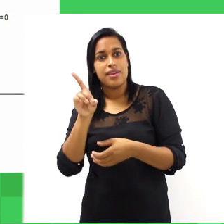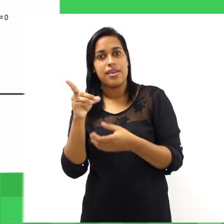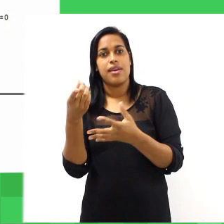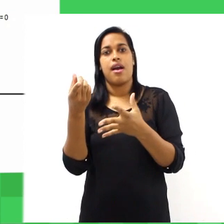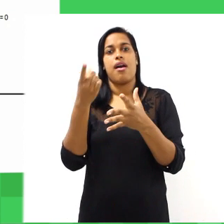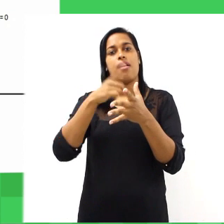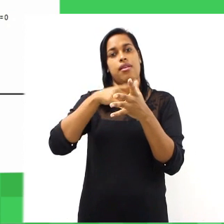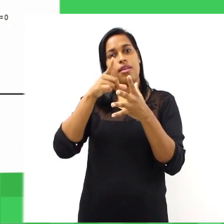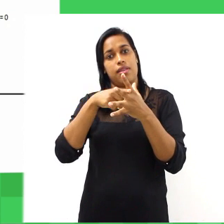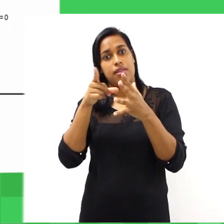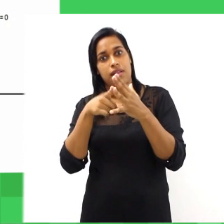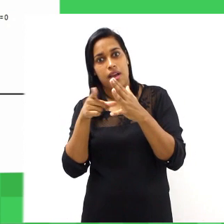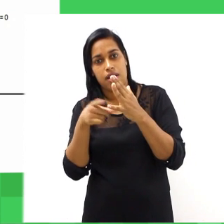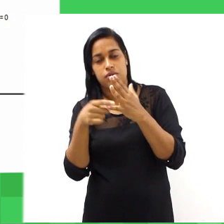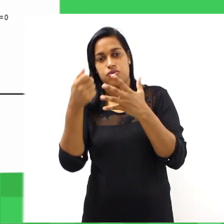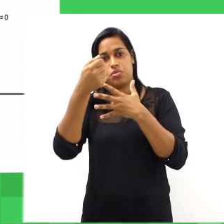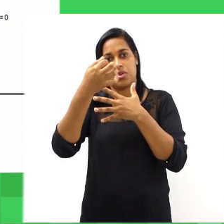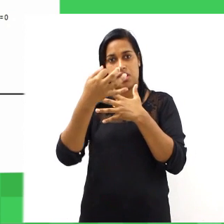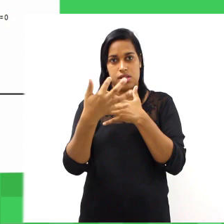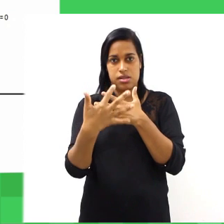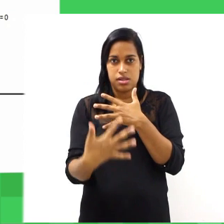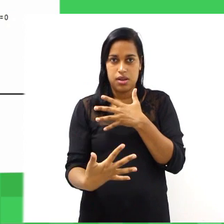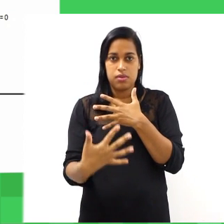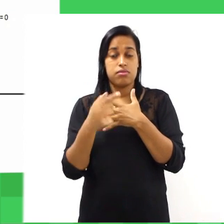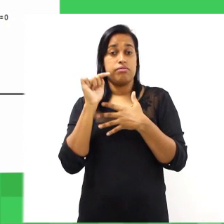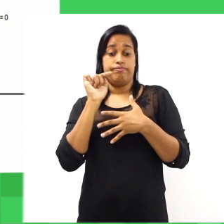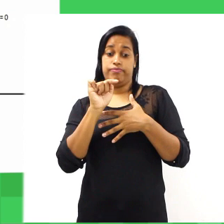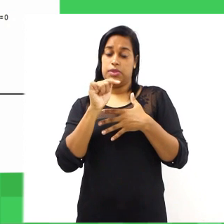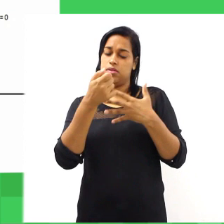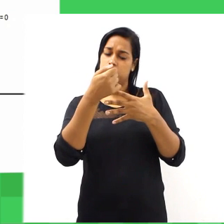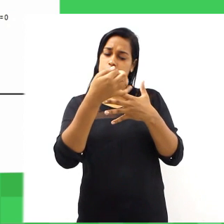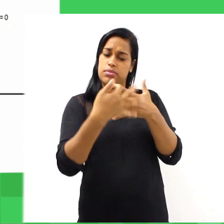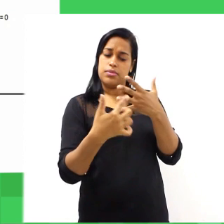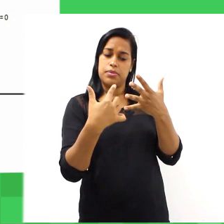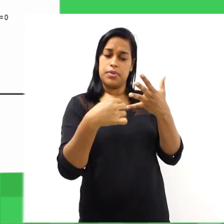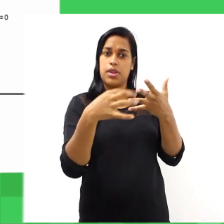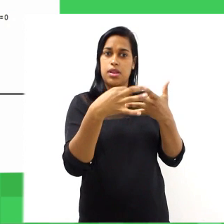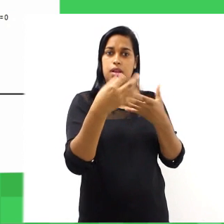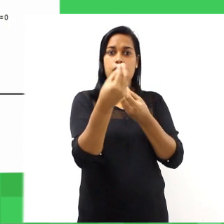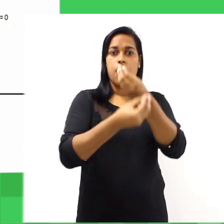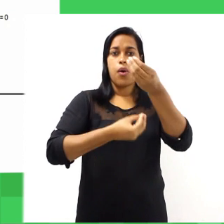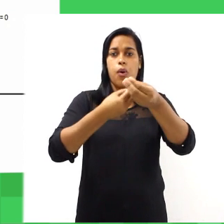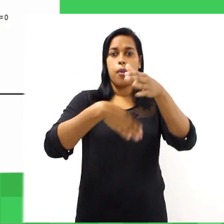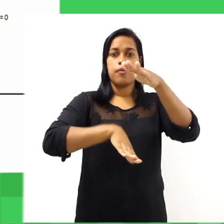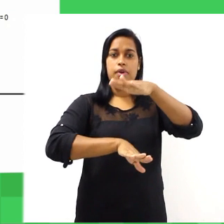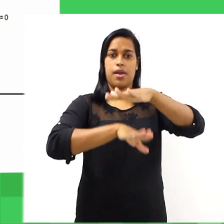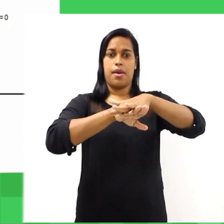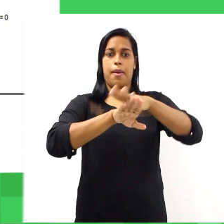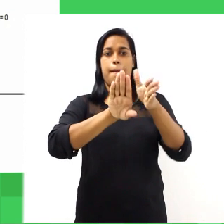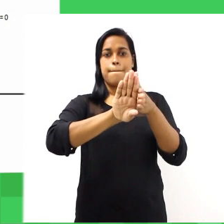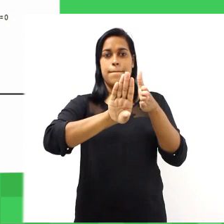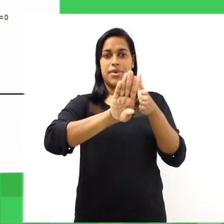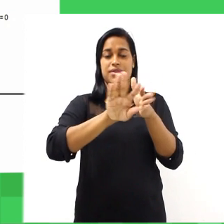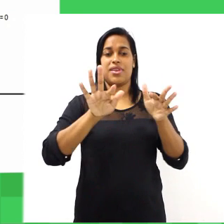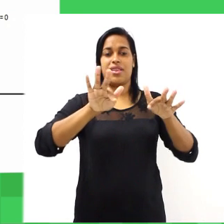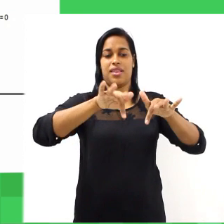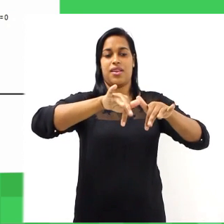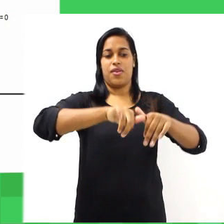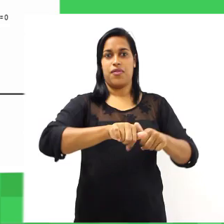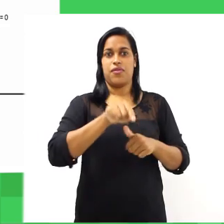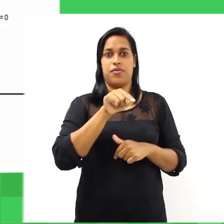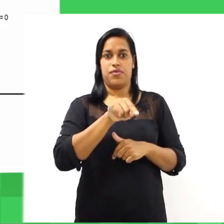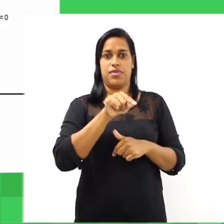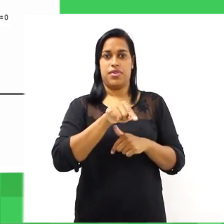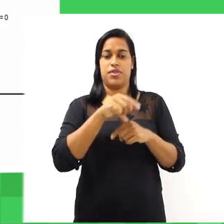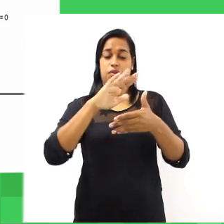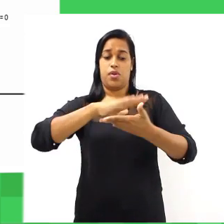caractere, e isso define como irá armazenar ao fim no